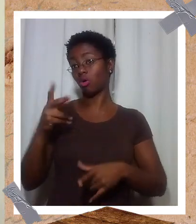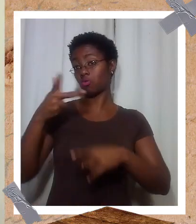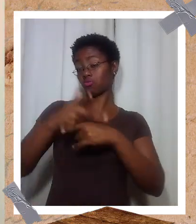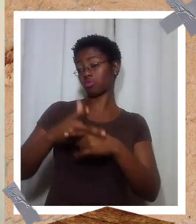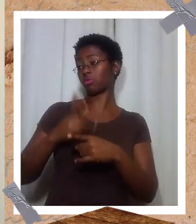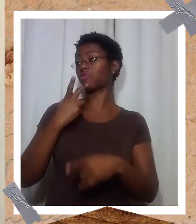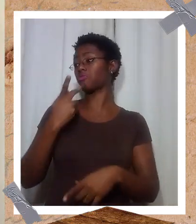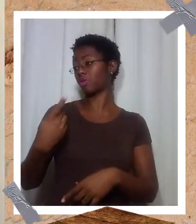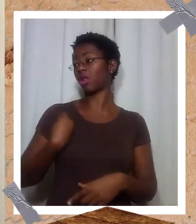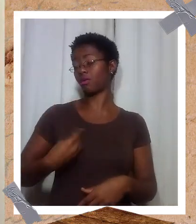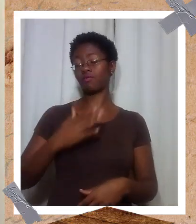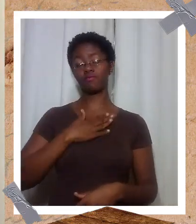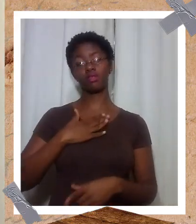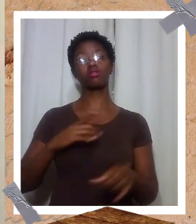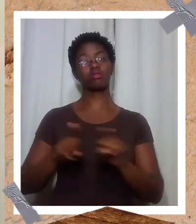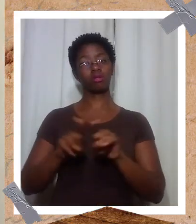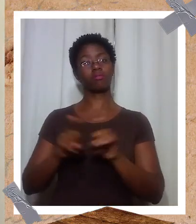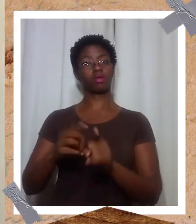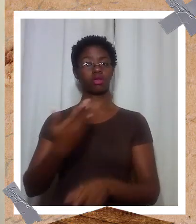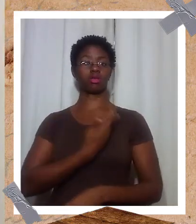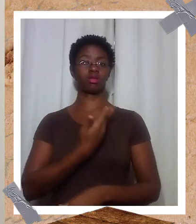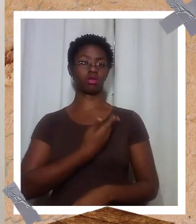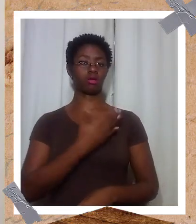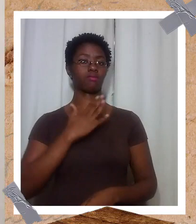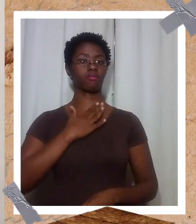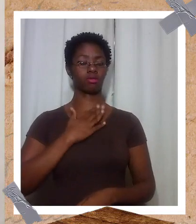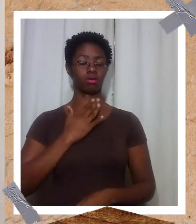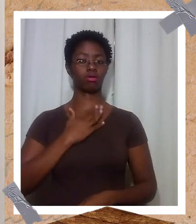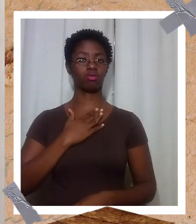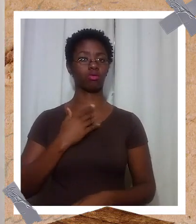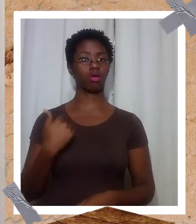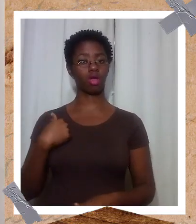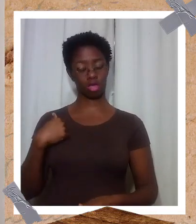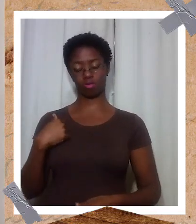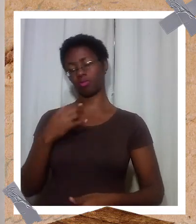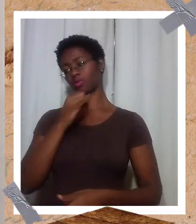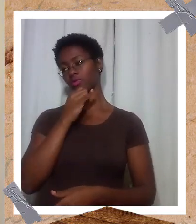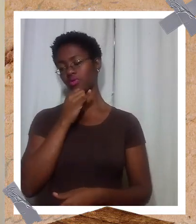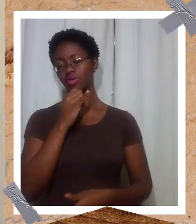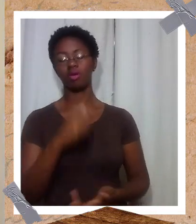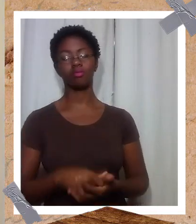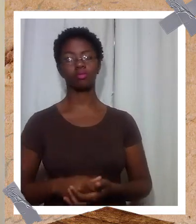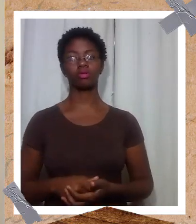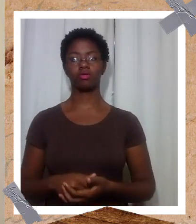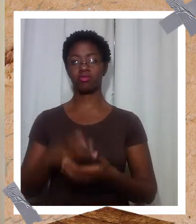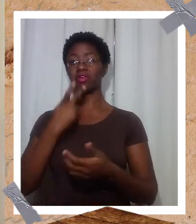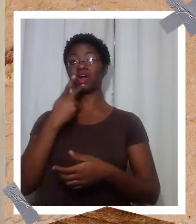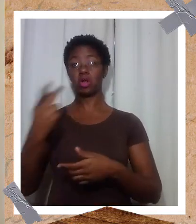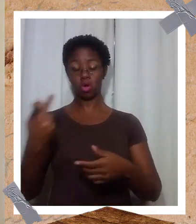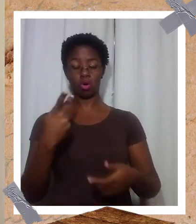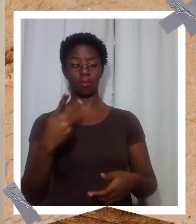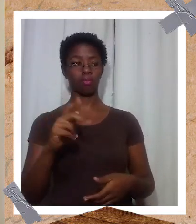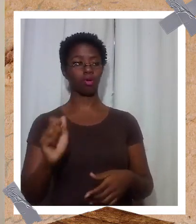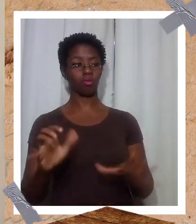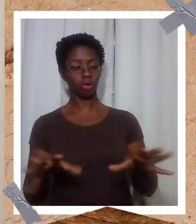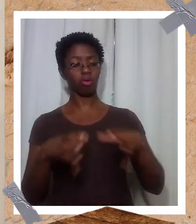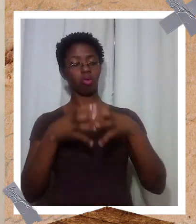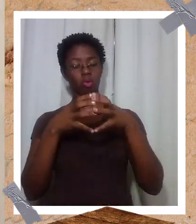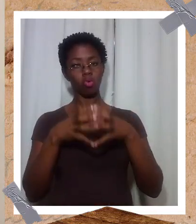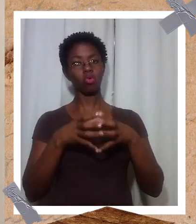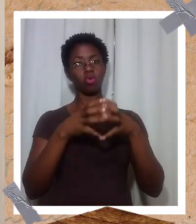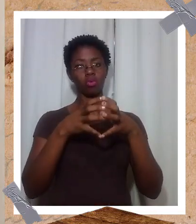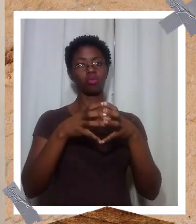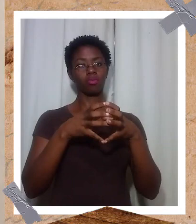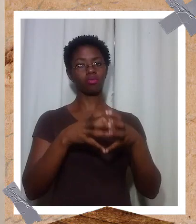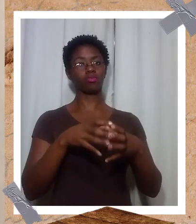a vida dos meus amigos. Então, a coisa sempre teve voltado àquilo que o Otávio falou, para a comunidade. Eu acho que isso é o grande laço também que mantém